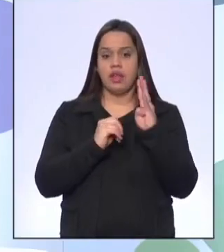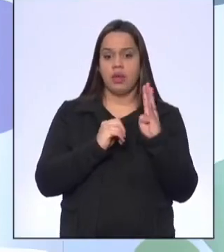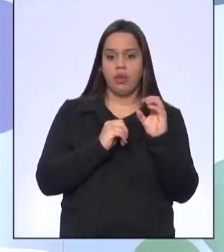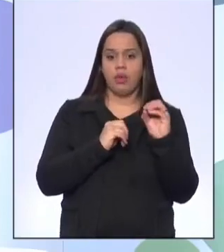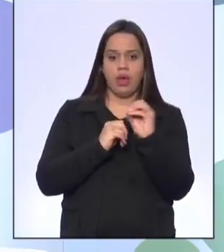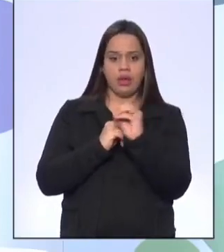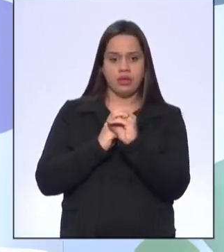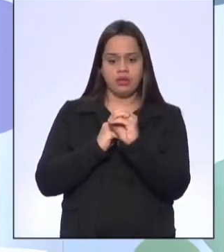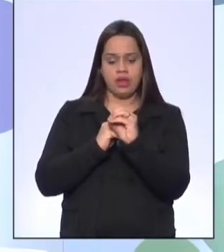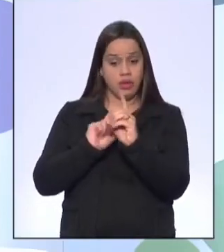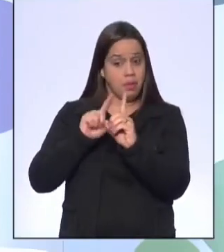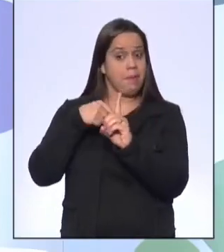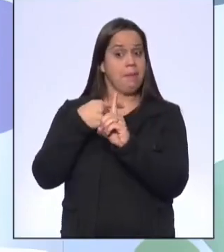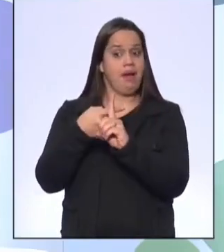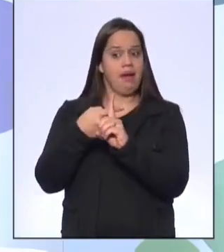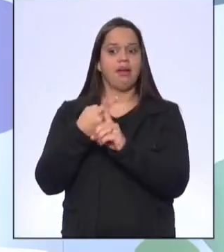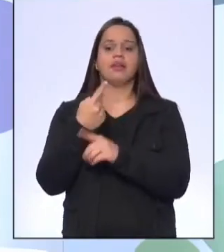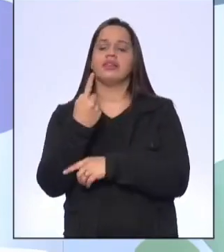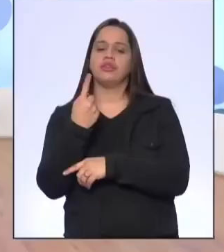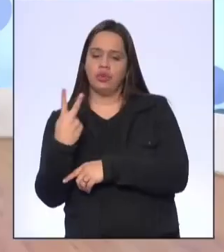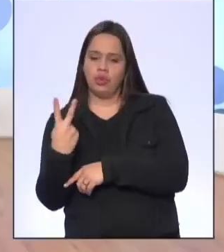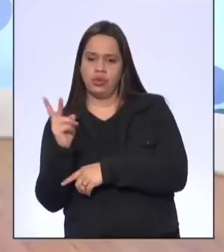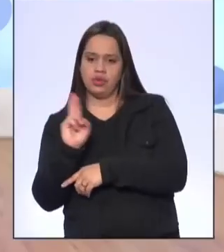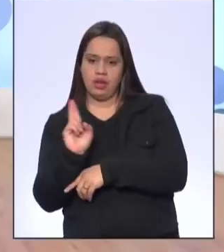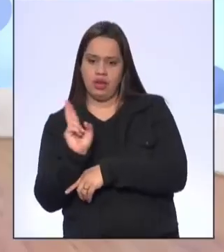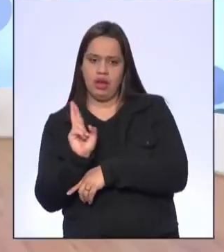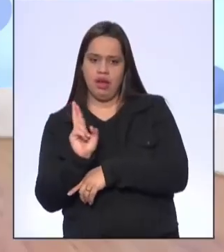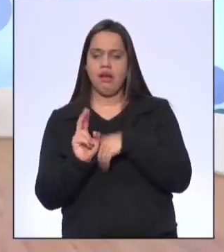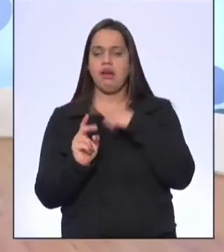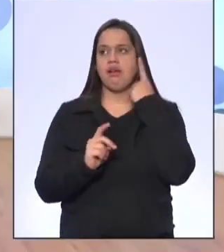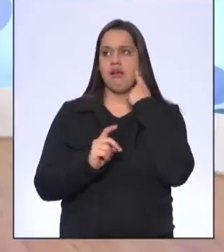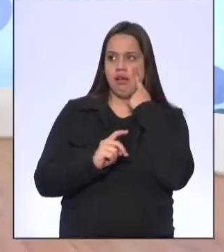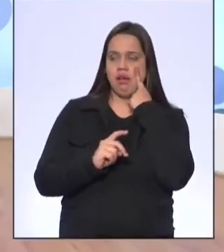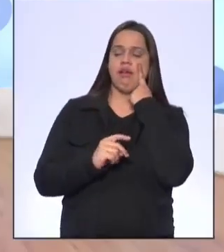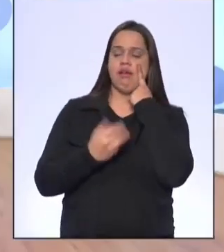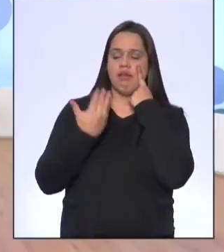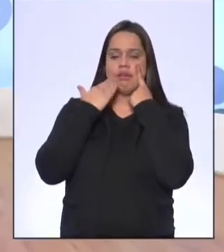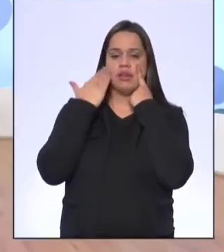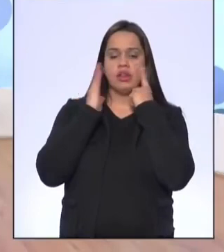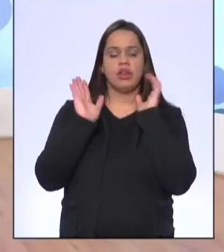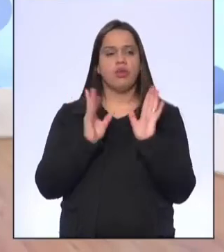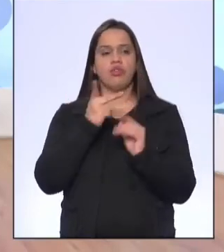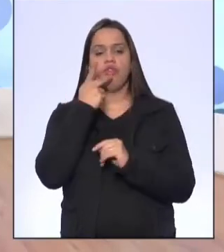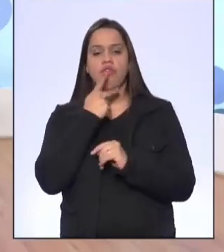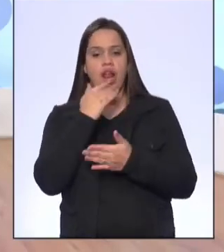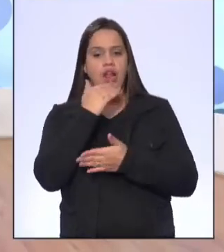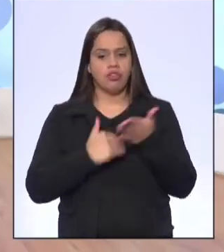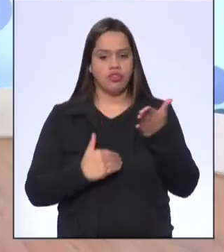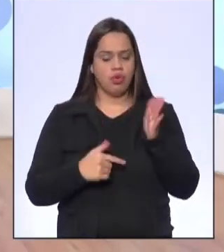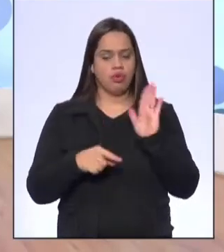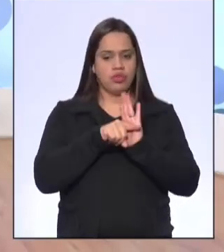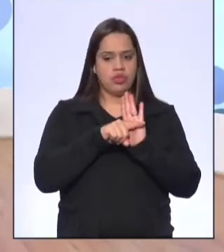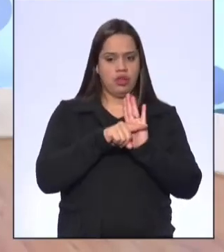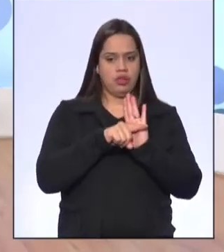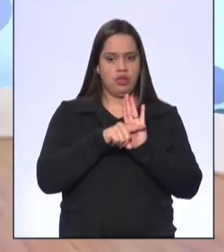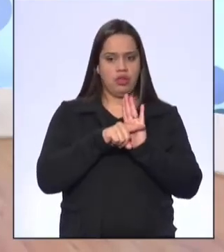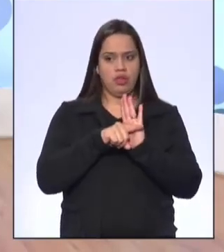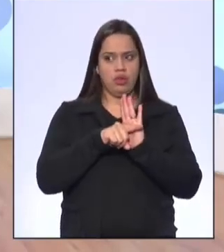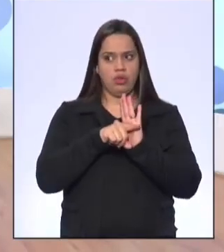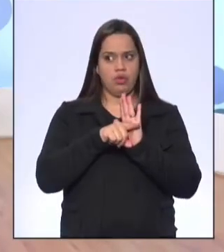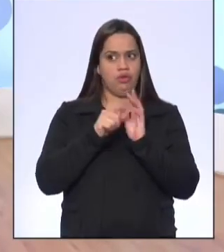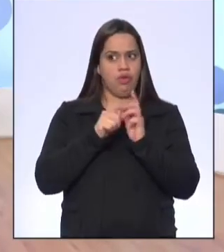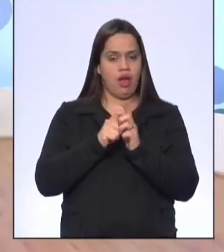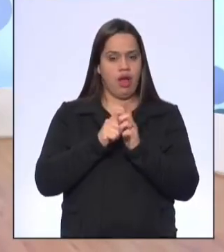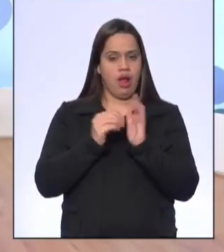400 mais 12. 12. Isso mesmo. Então, aí quando... seria um valor de 412. Então, quando eu falo desconto, eu subtraio. Isso mesmo. E quando eu falo